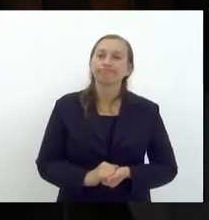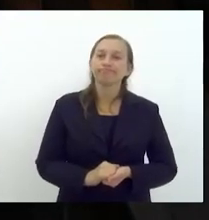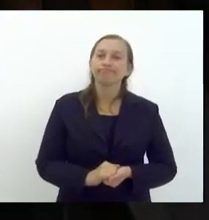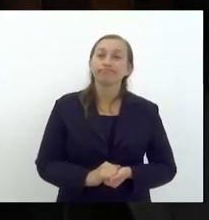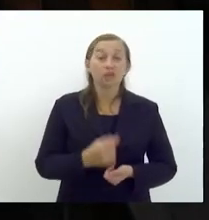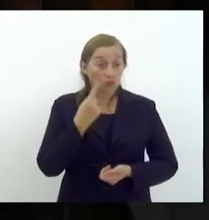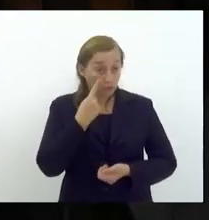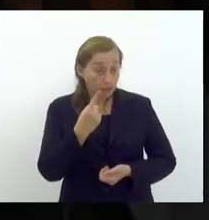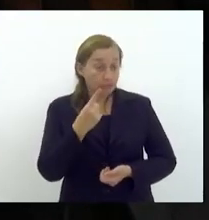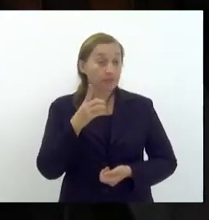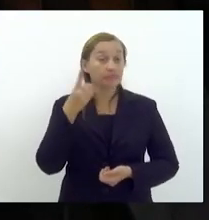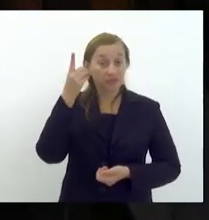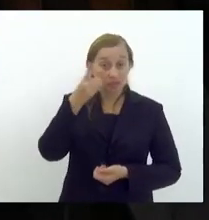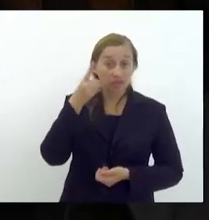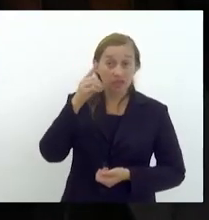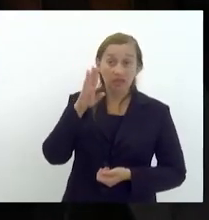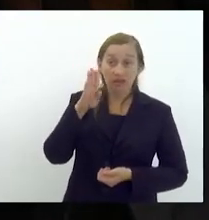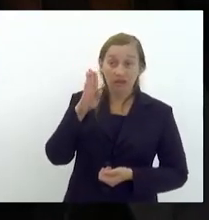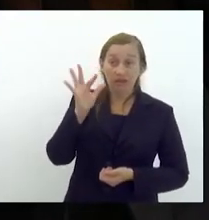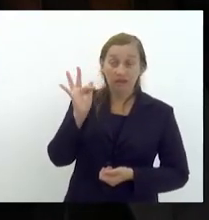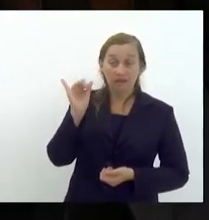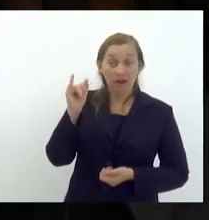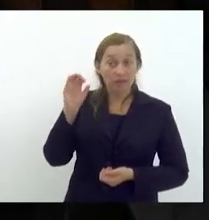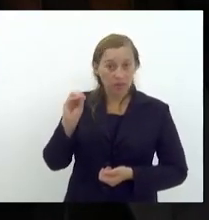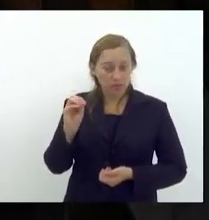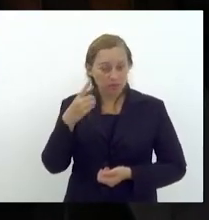deu Deputado Fábio Silva